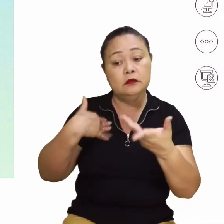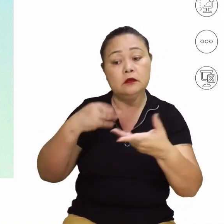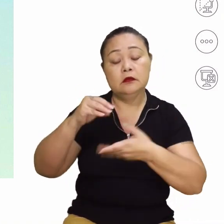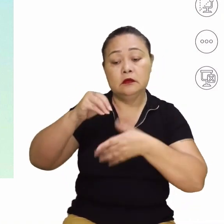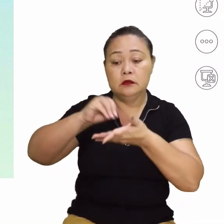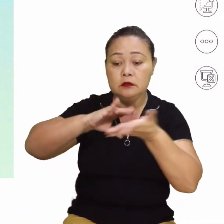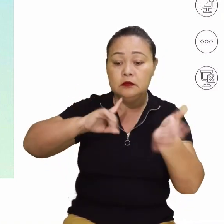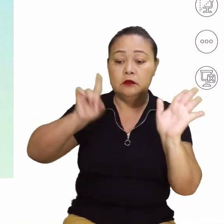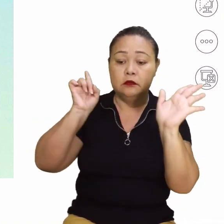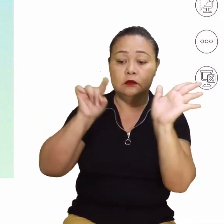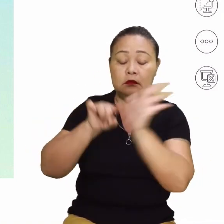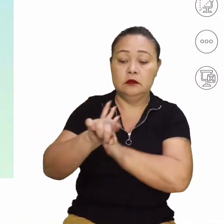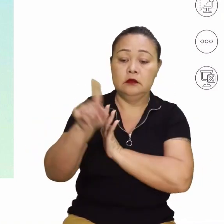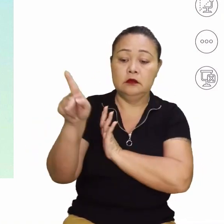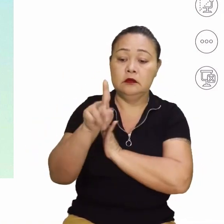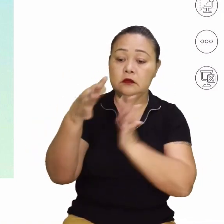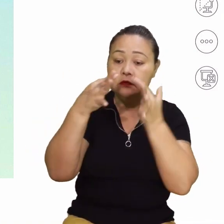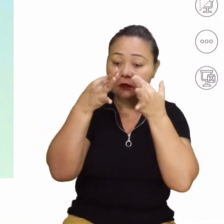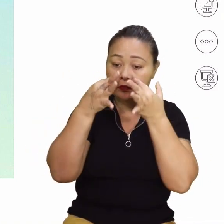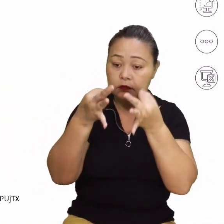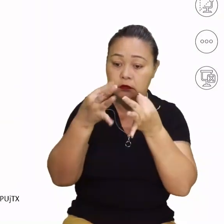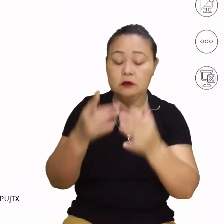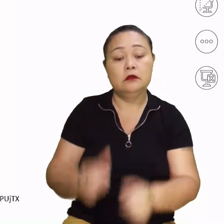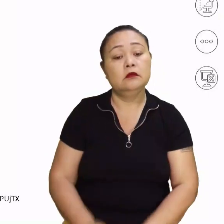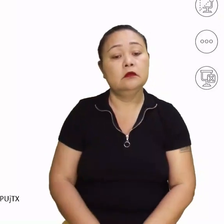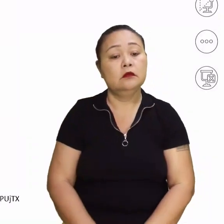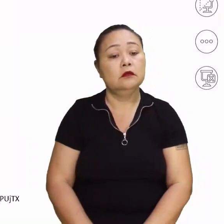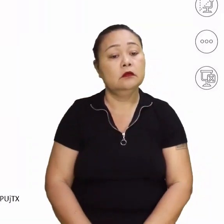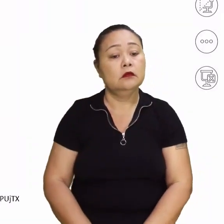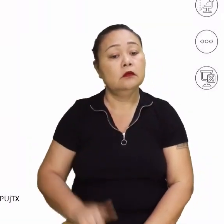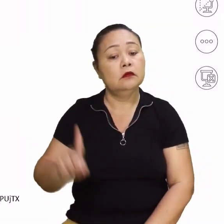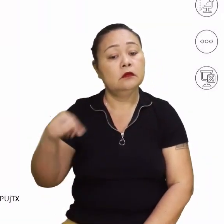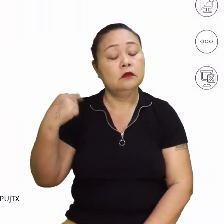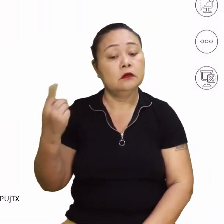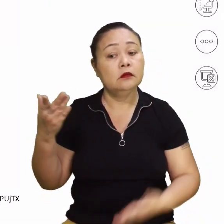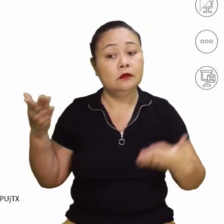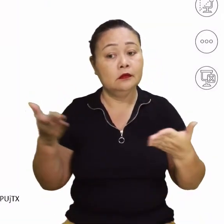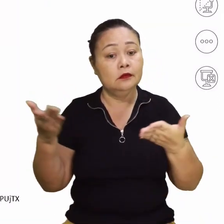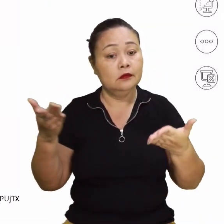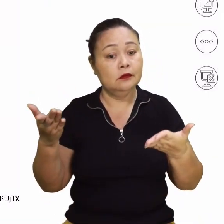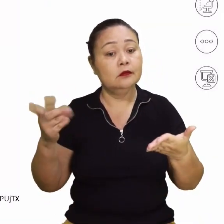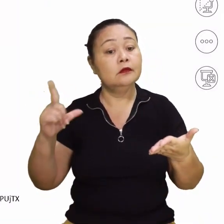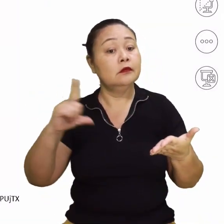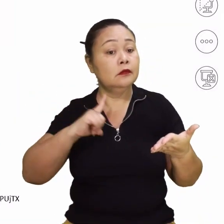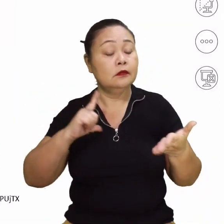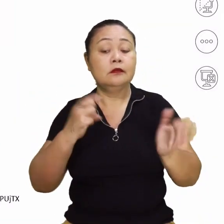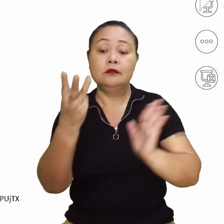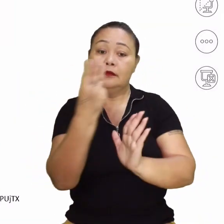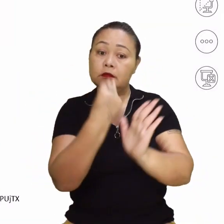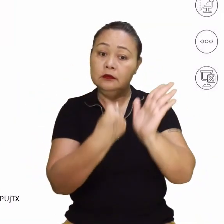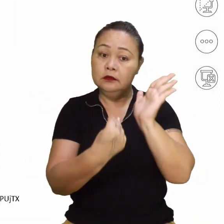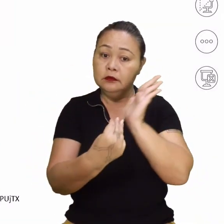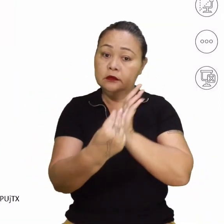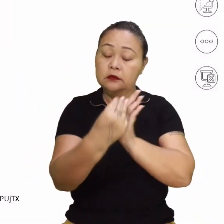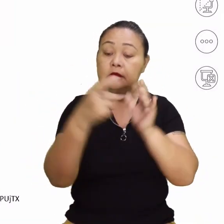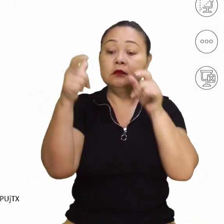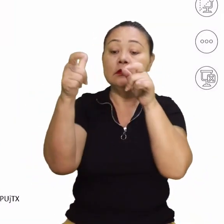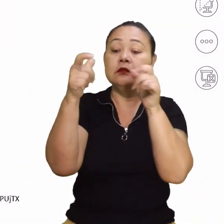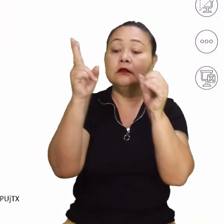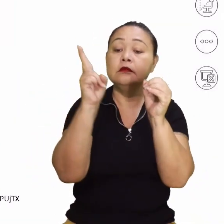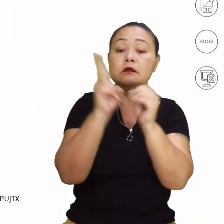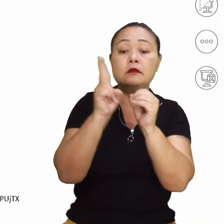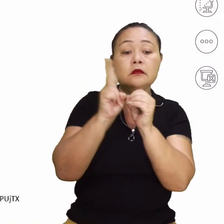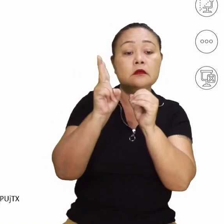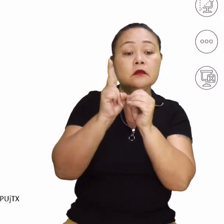manda pergunta aí pela professora presencial a e agora Aqui nós temos o mapa da localização